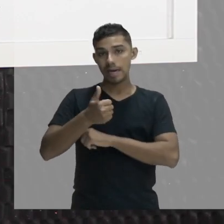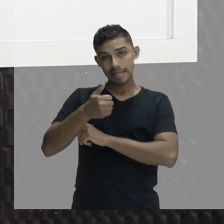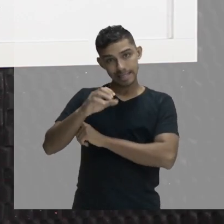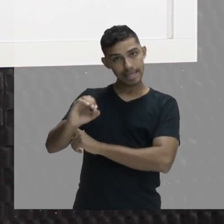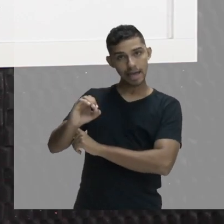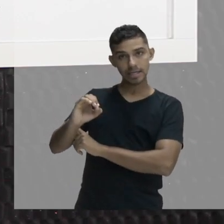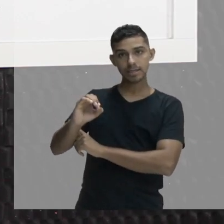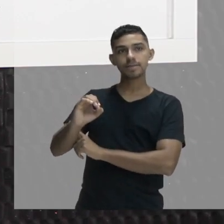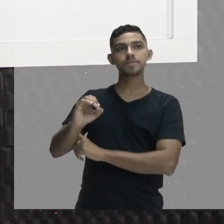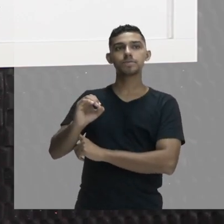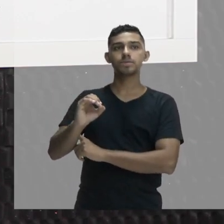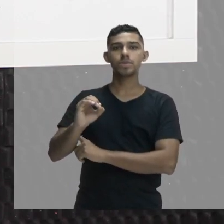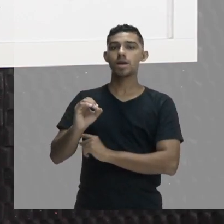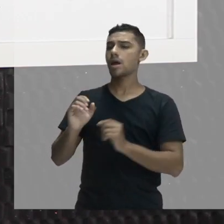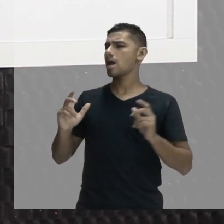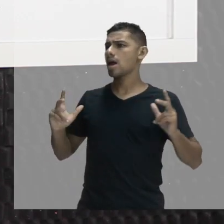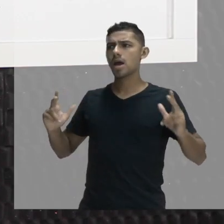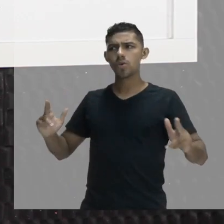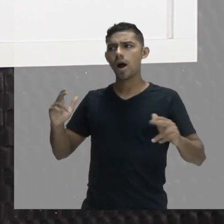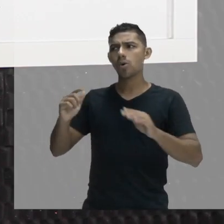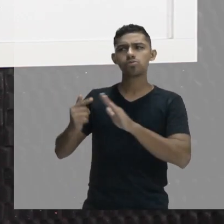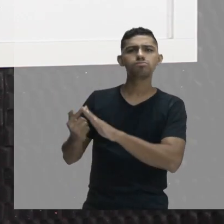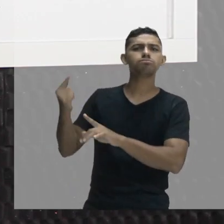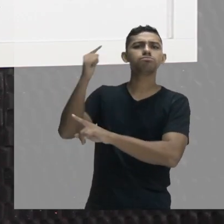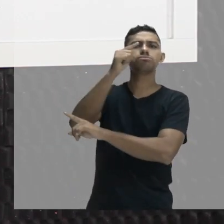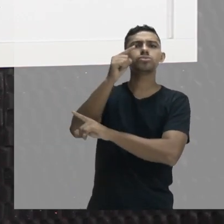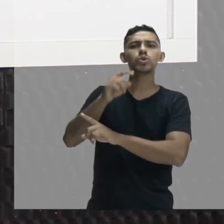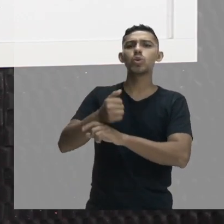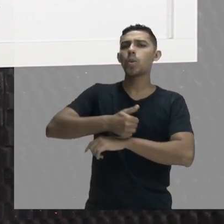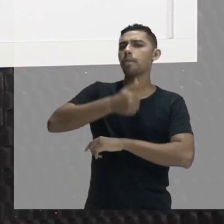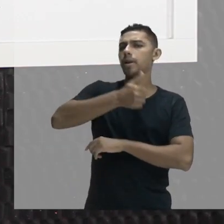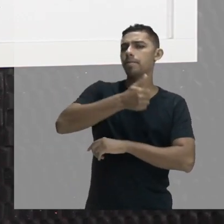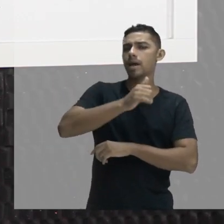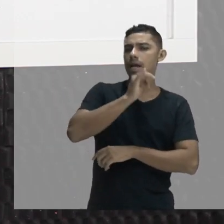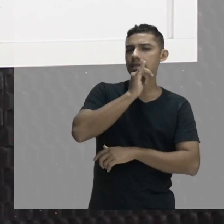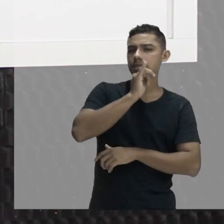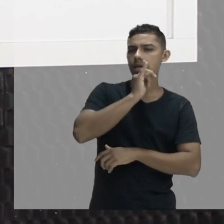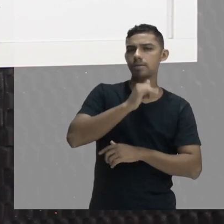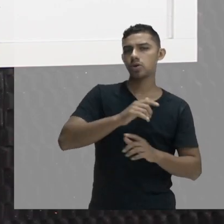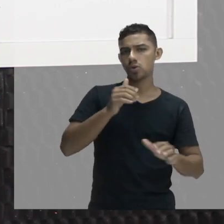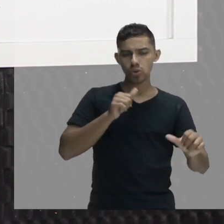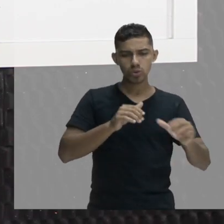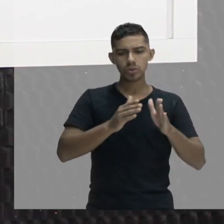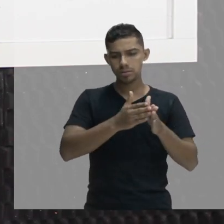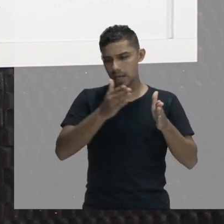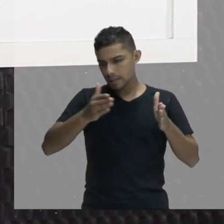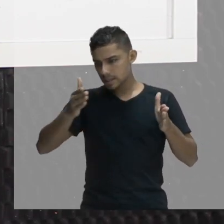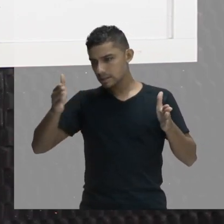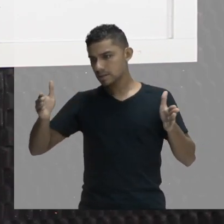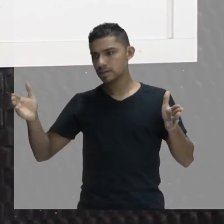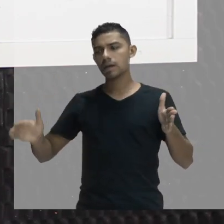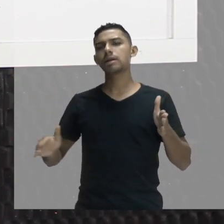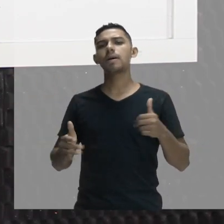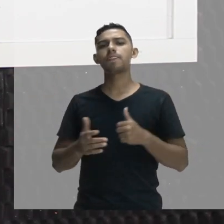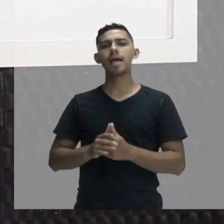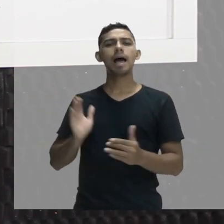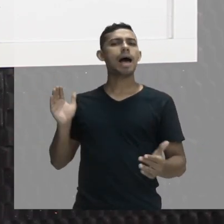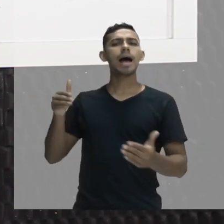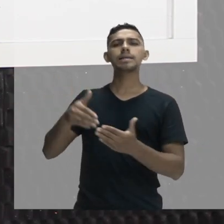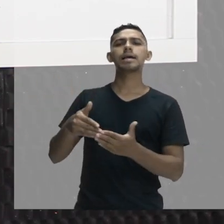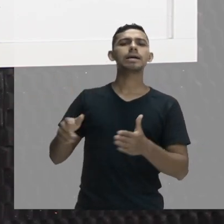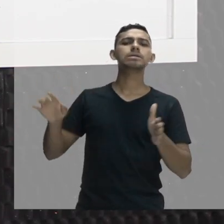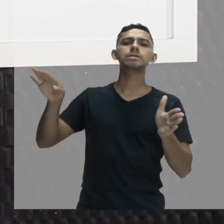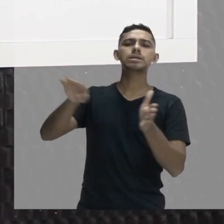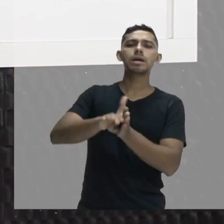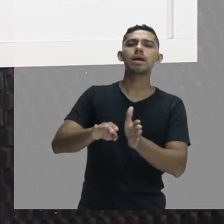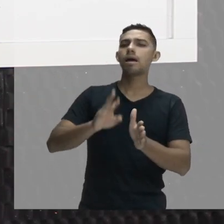Certo? E aí, eu vou fazer a mesma coisa que eu fiz lá em cima, né? Eu vou me estender esse 15 até que ele